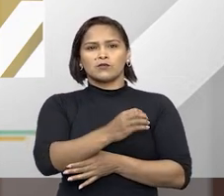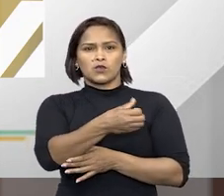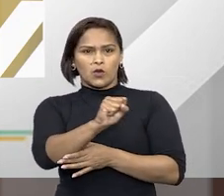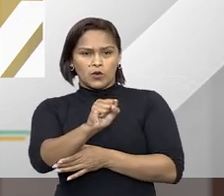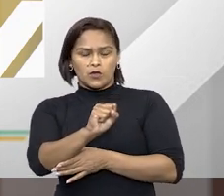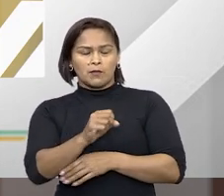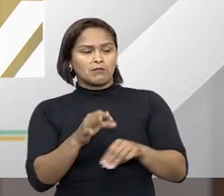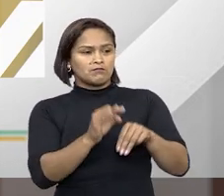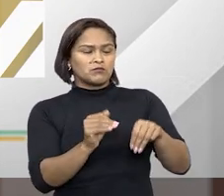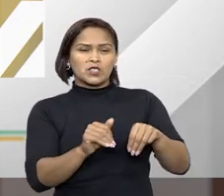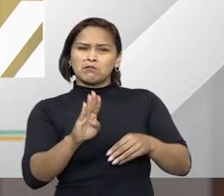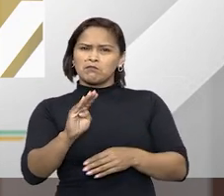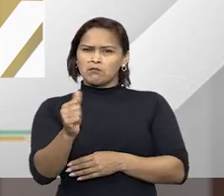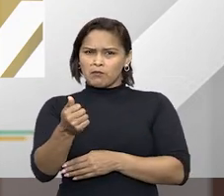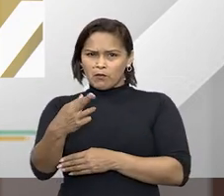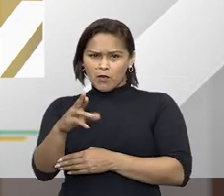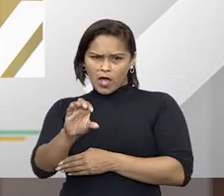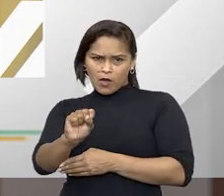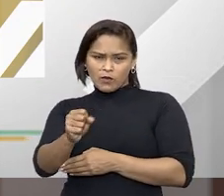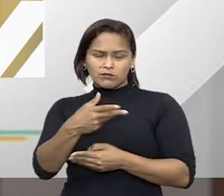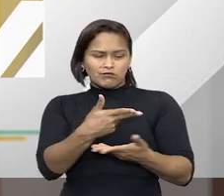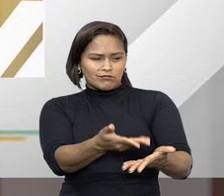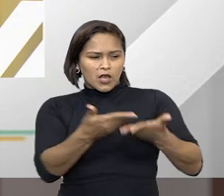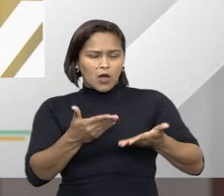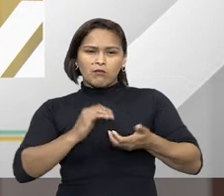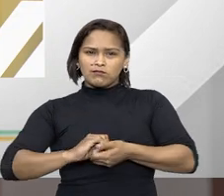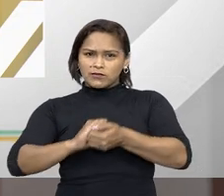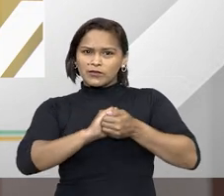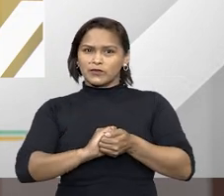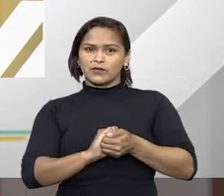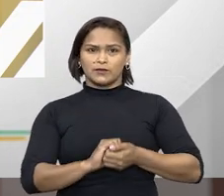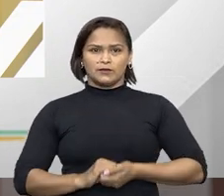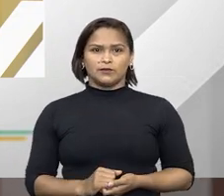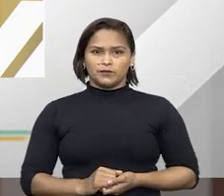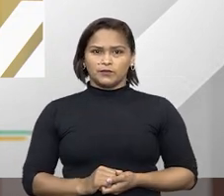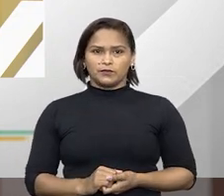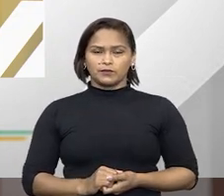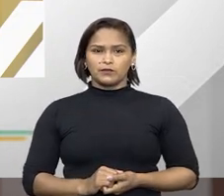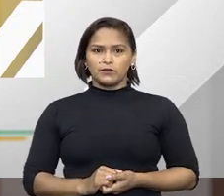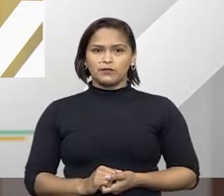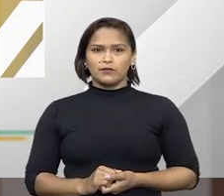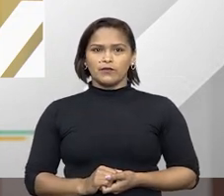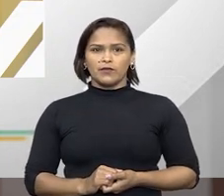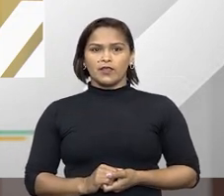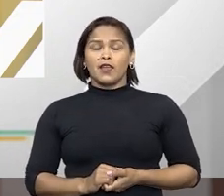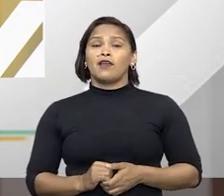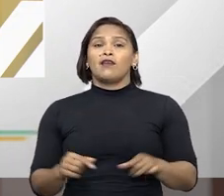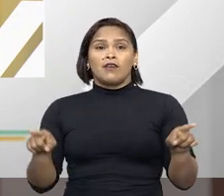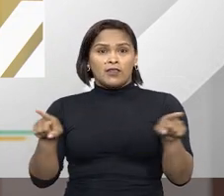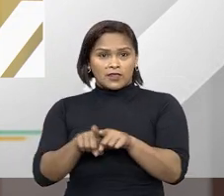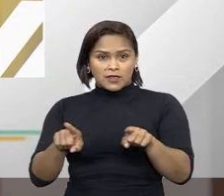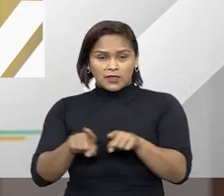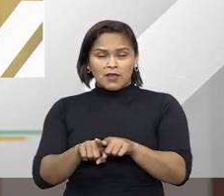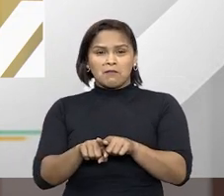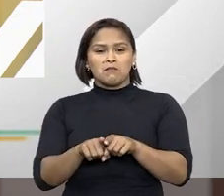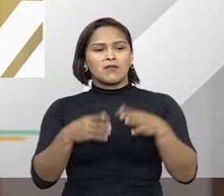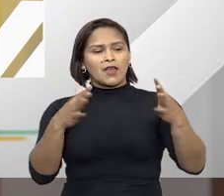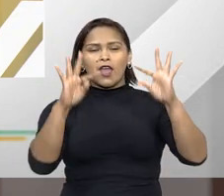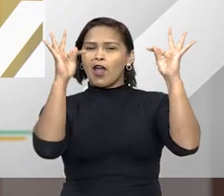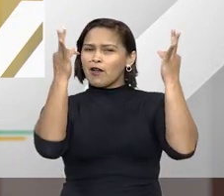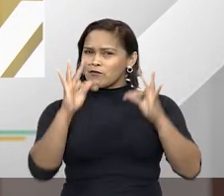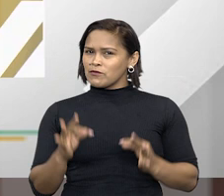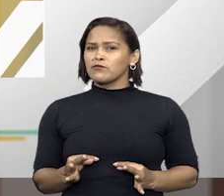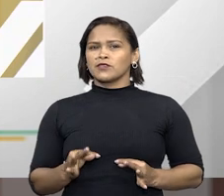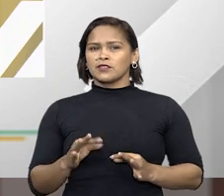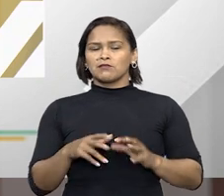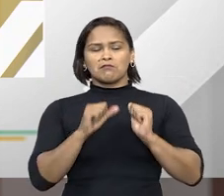2008. Ministro Barros Monteiro, é uma grande satisfação recebê-lo aqui também. É, também é uma